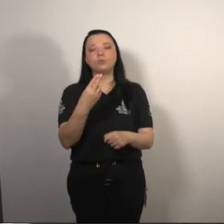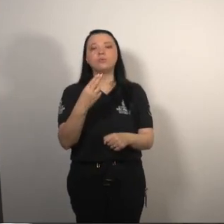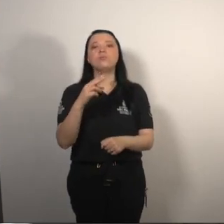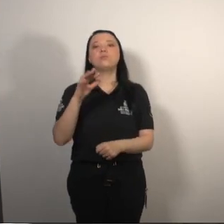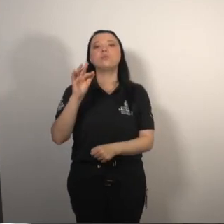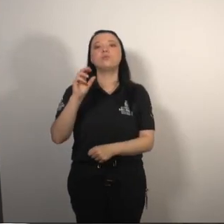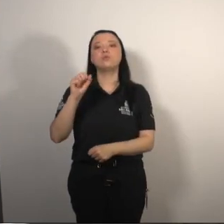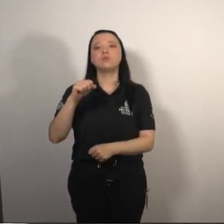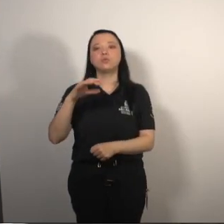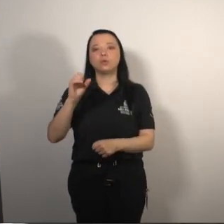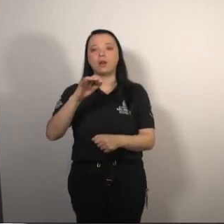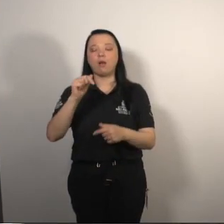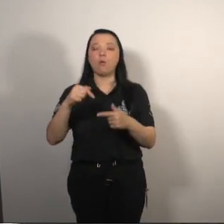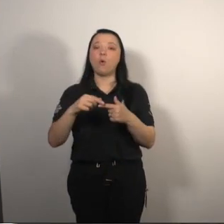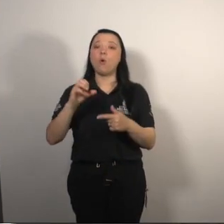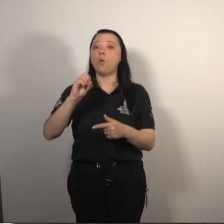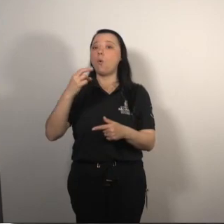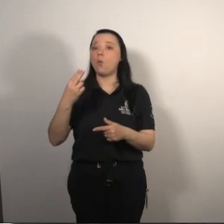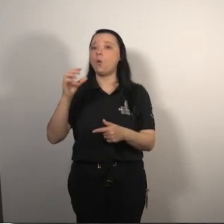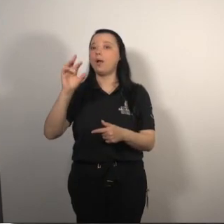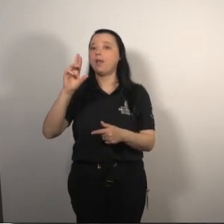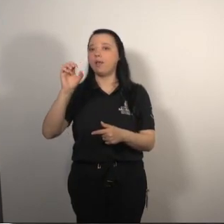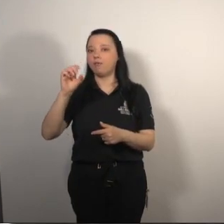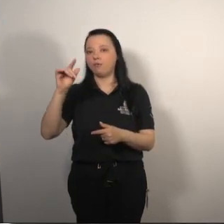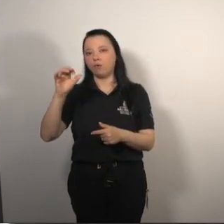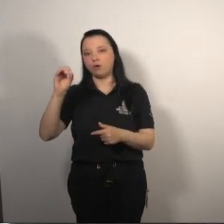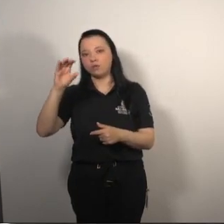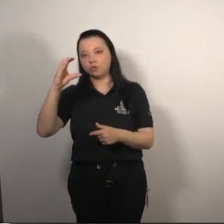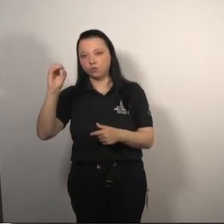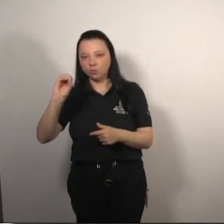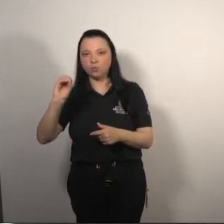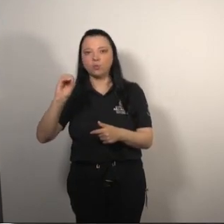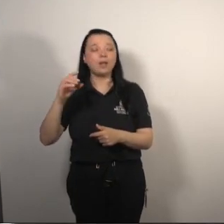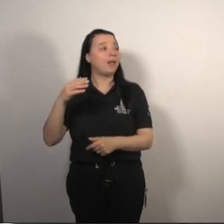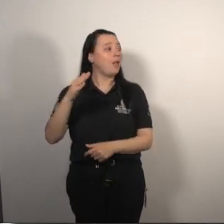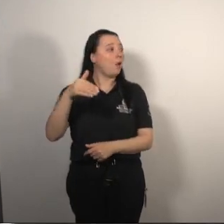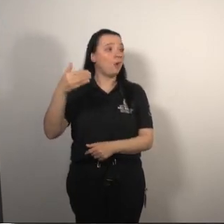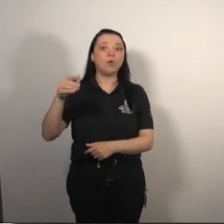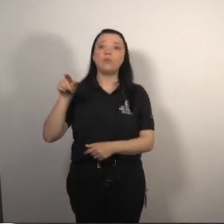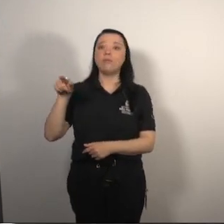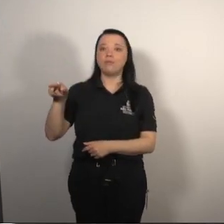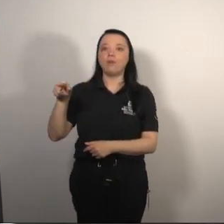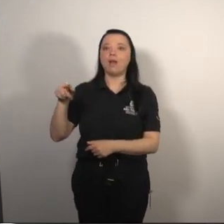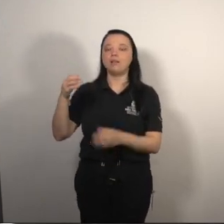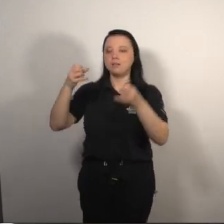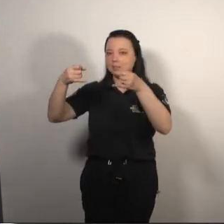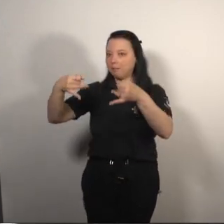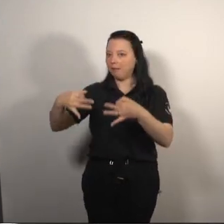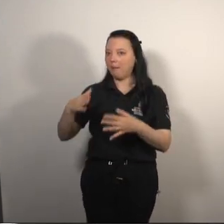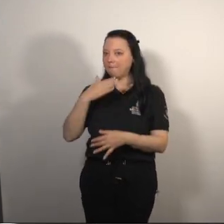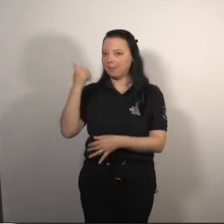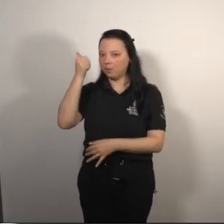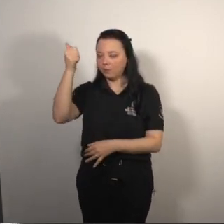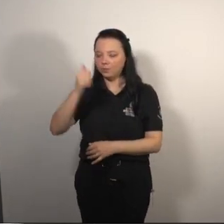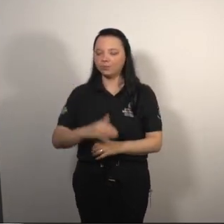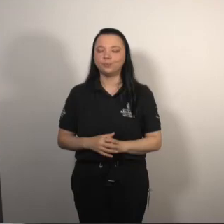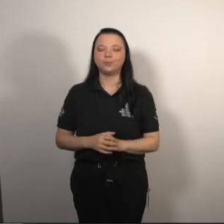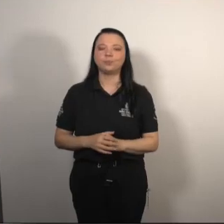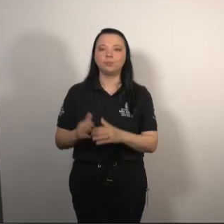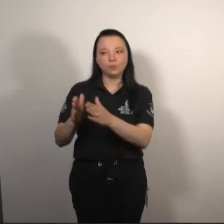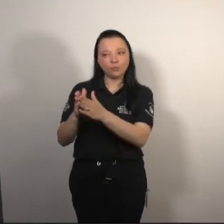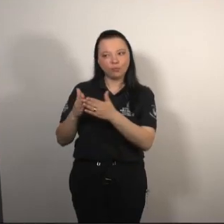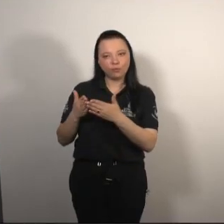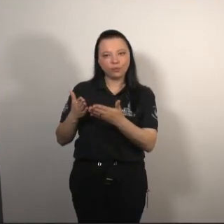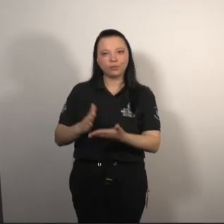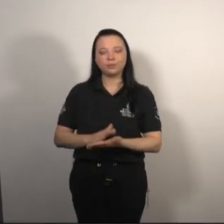recuperação, ou de reforço estrutural, e daí eu vou passar para o Taca para ele explicar um pouco tecnicamente essas intervenções em obras. Por favor, Taca.